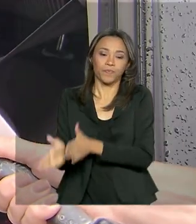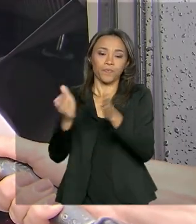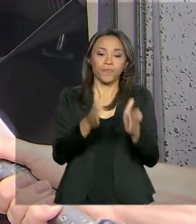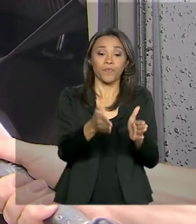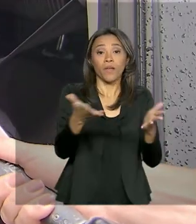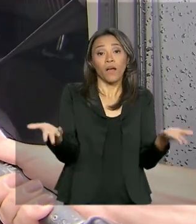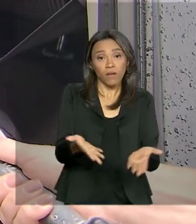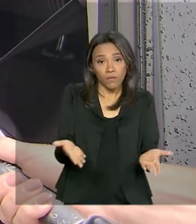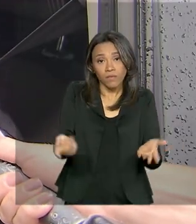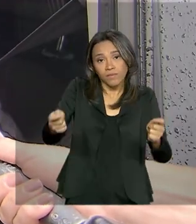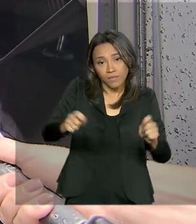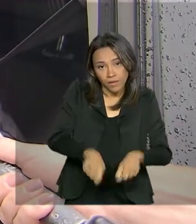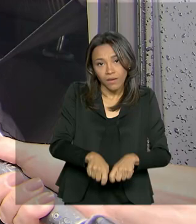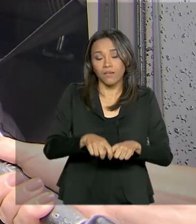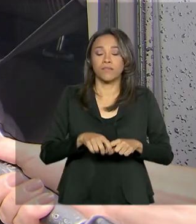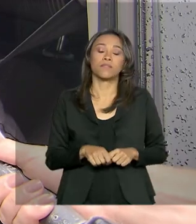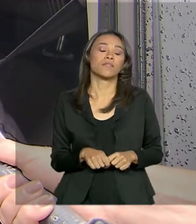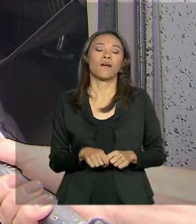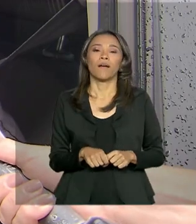ter mais